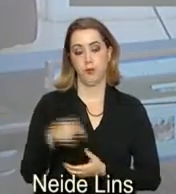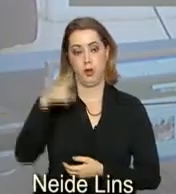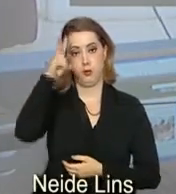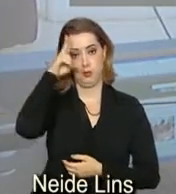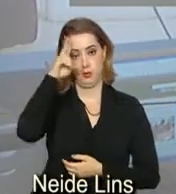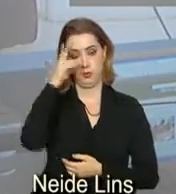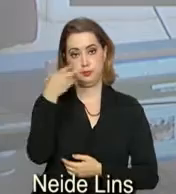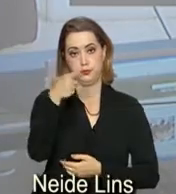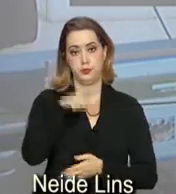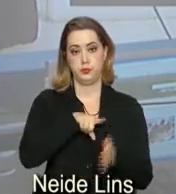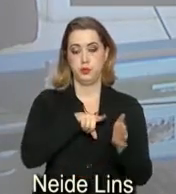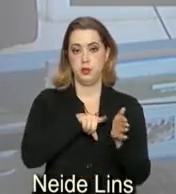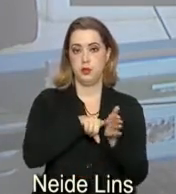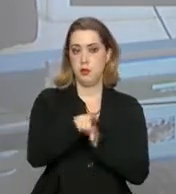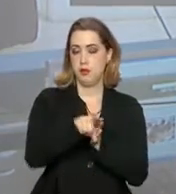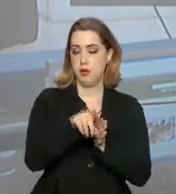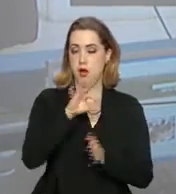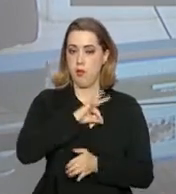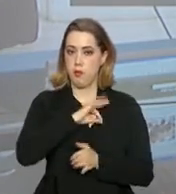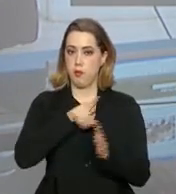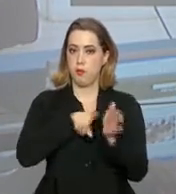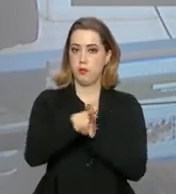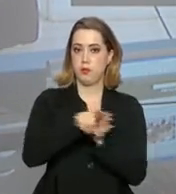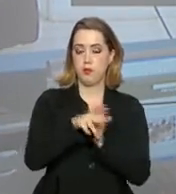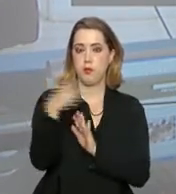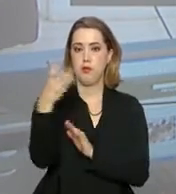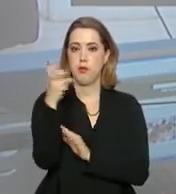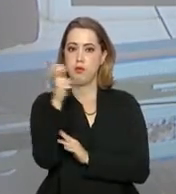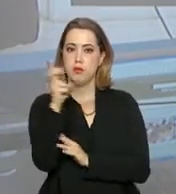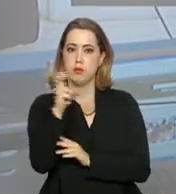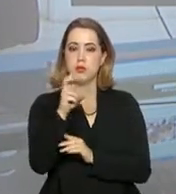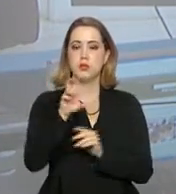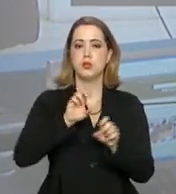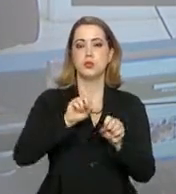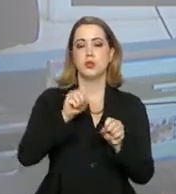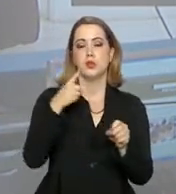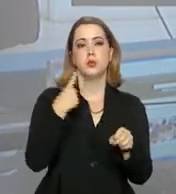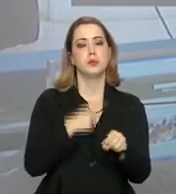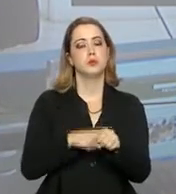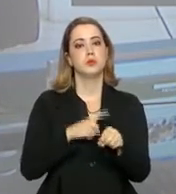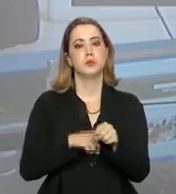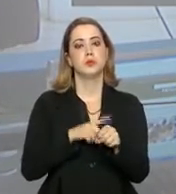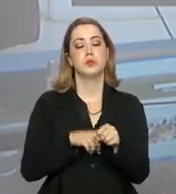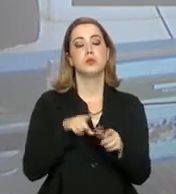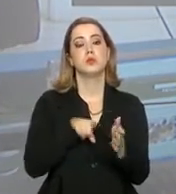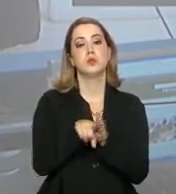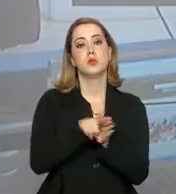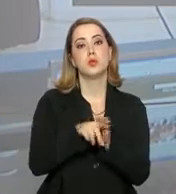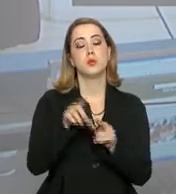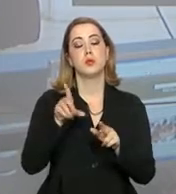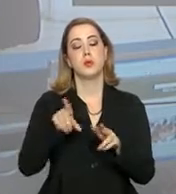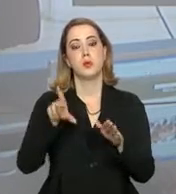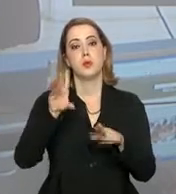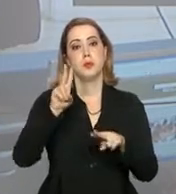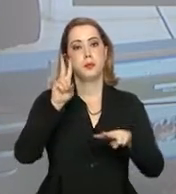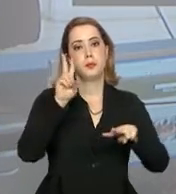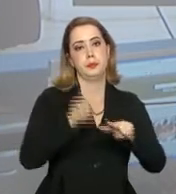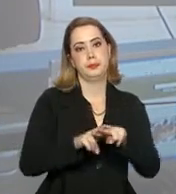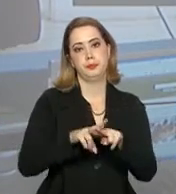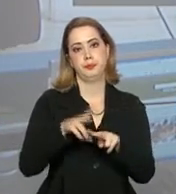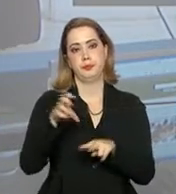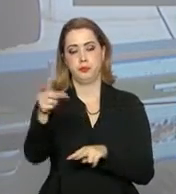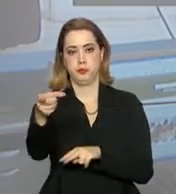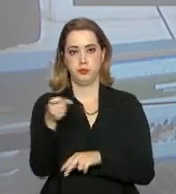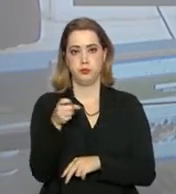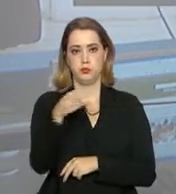segunda-feira a polícia federal deflagrou a 35ª fase da operação lava jato que prendeu o ex ministro antonio palocci em são paulo